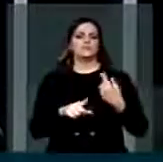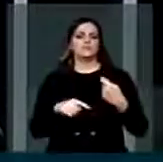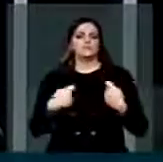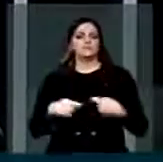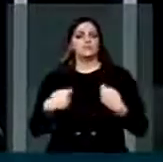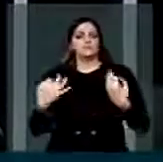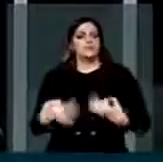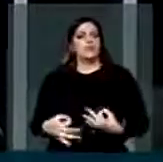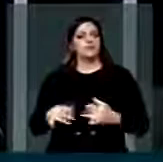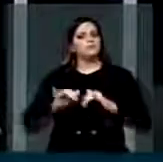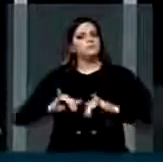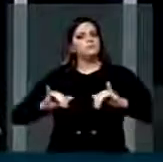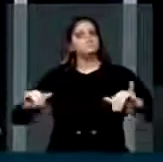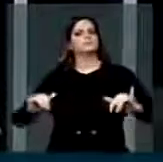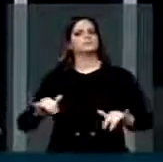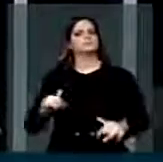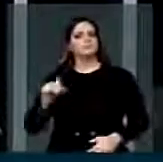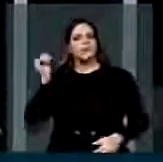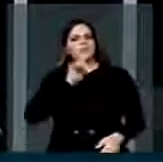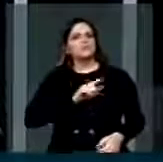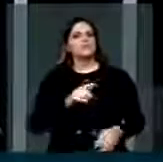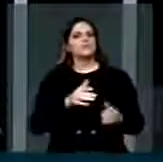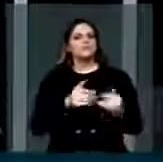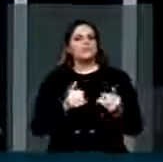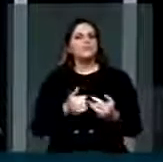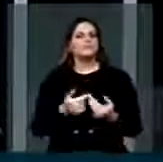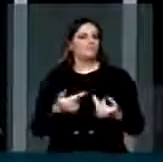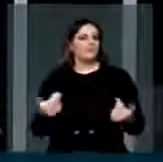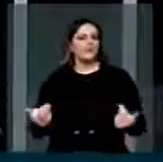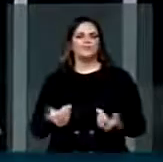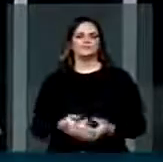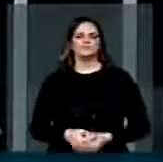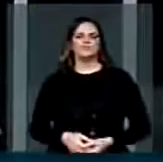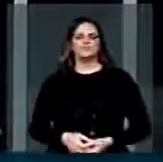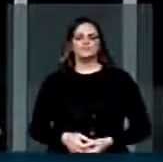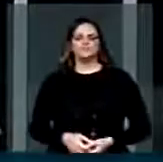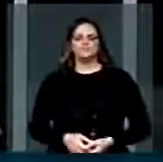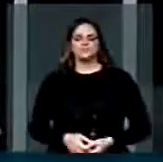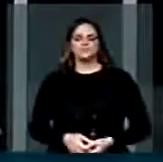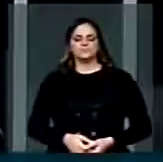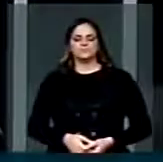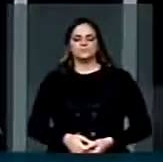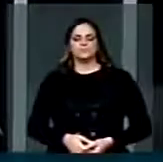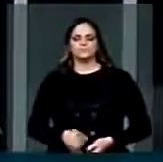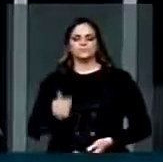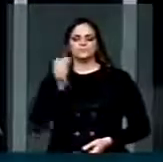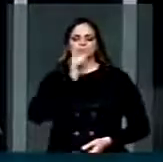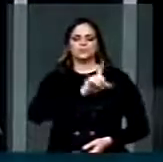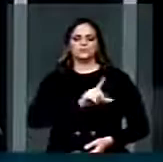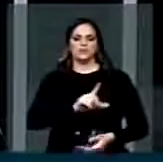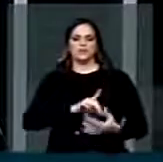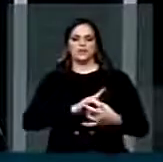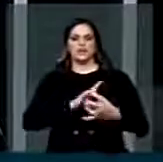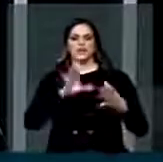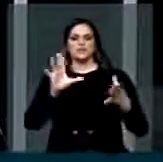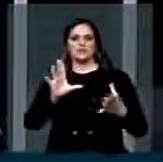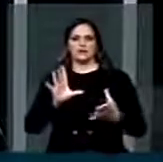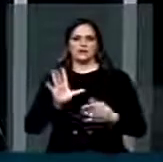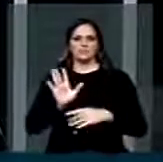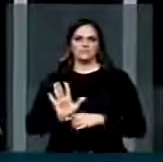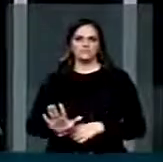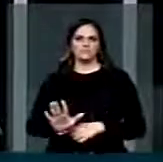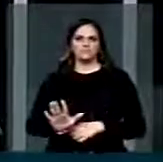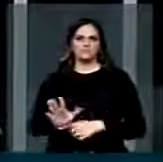deveria esses recursos que a gente repassa, que a gente manda e que consegue liberar para o